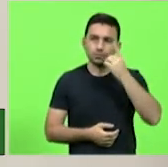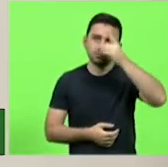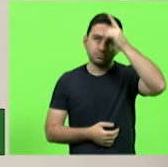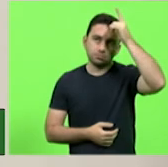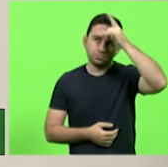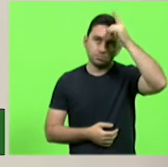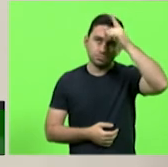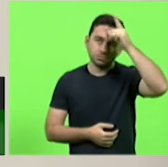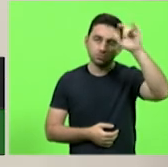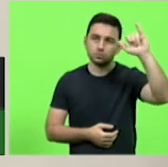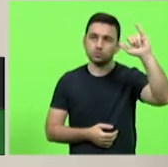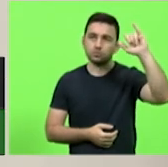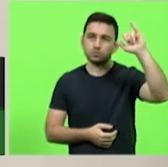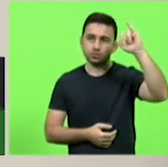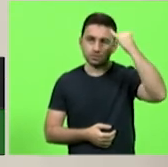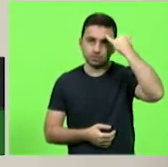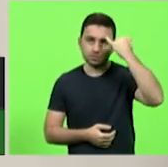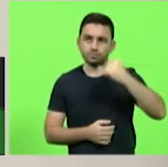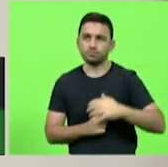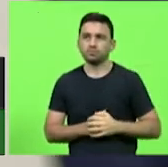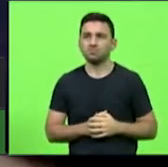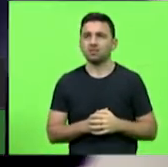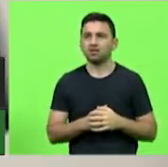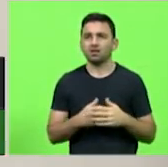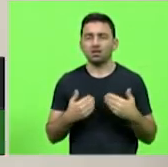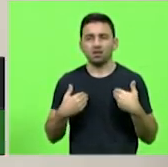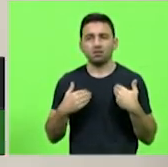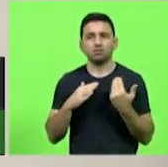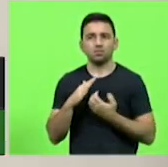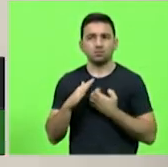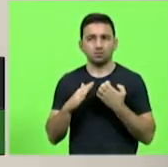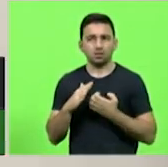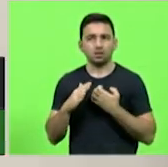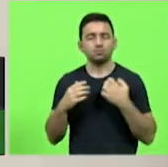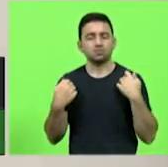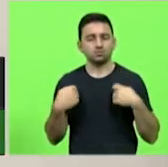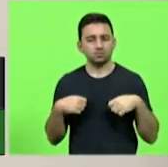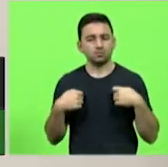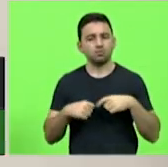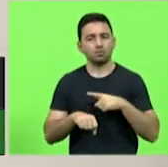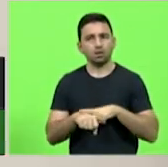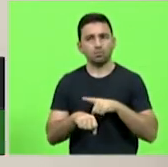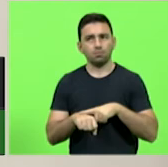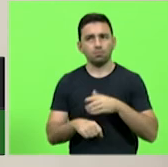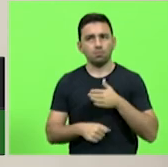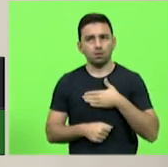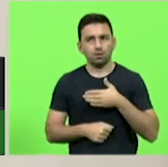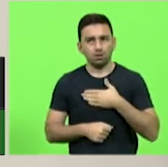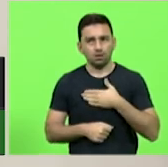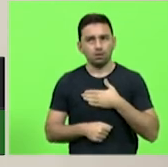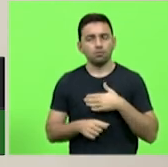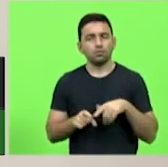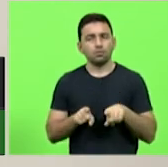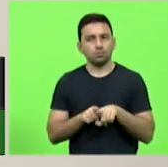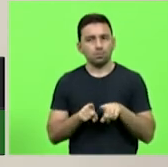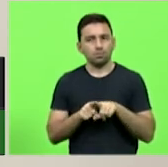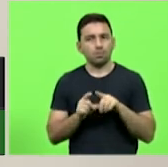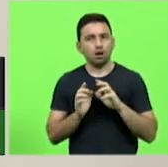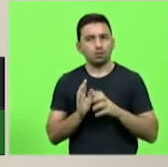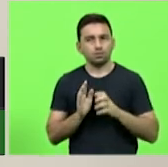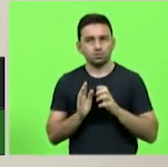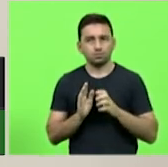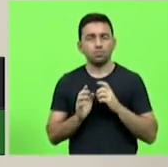deputado Gessé. Como empresário, não poderia deixar de pedir uma parte do tempo, inclusive do nosso partido, para dizer